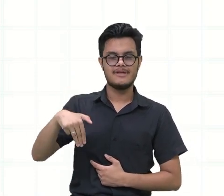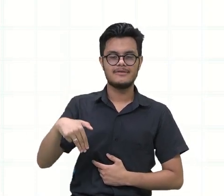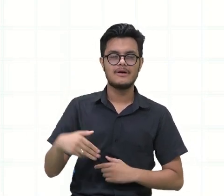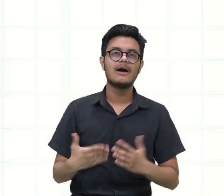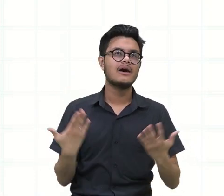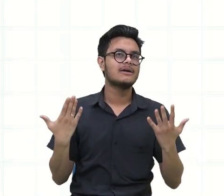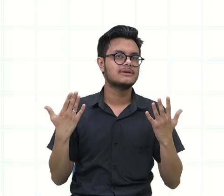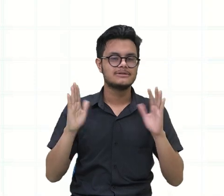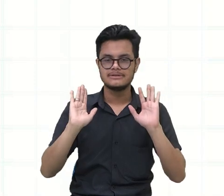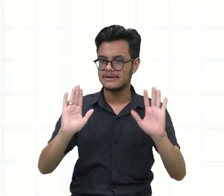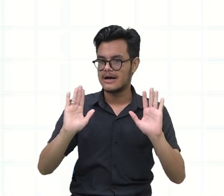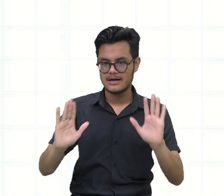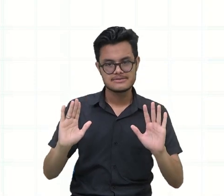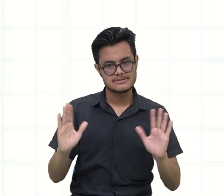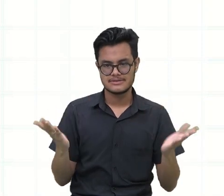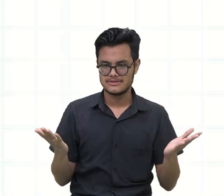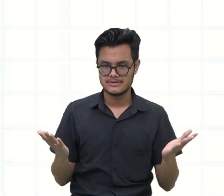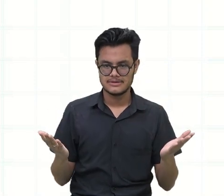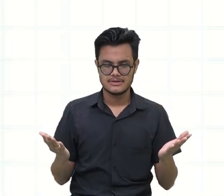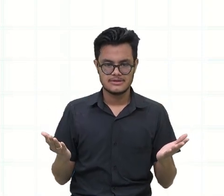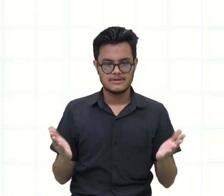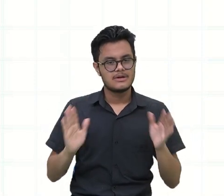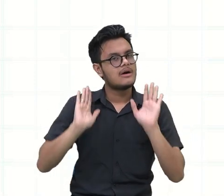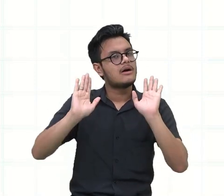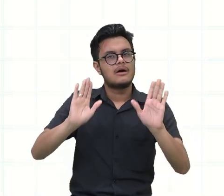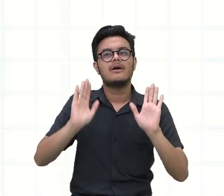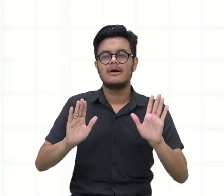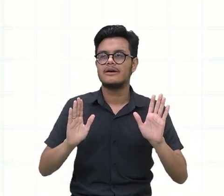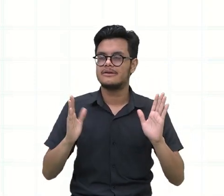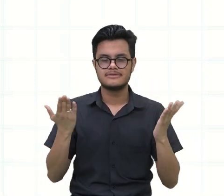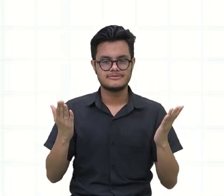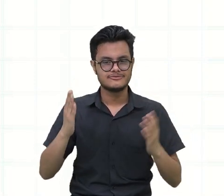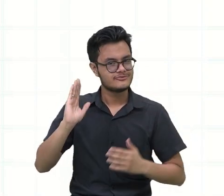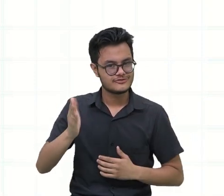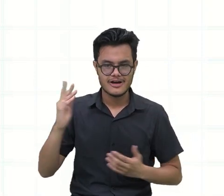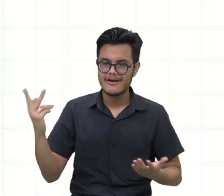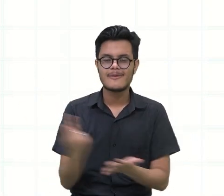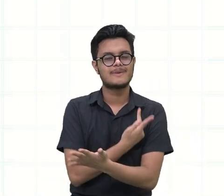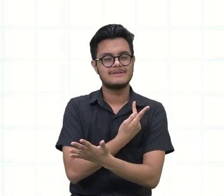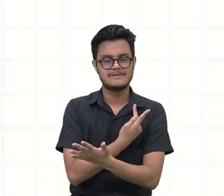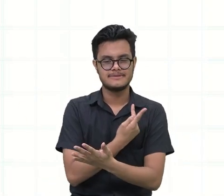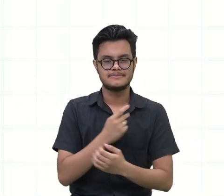algo aconteceu, chegou ao fim. Então,